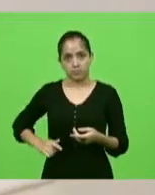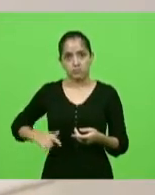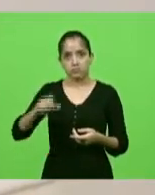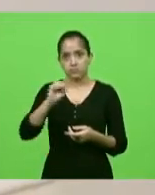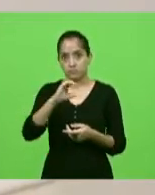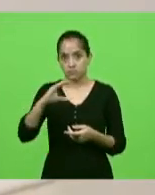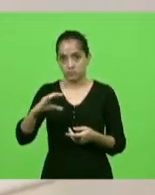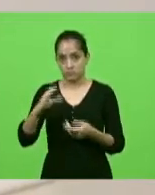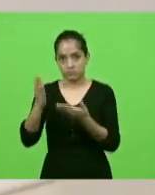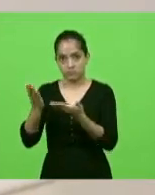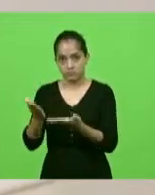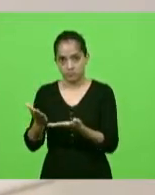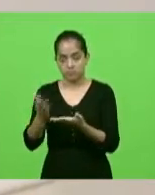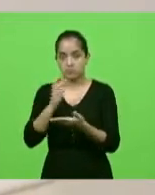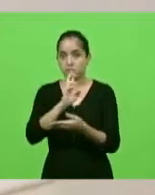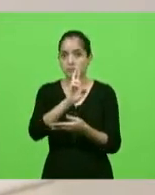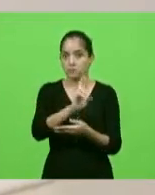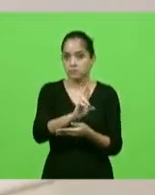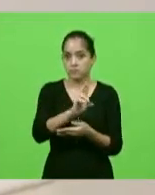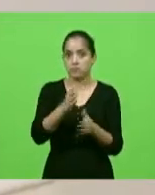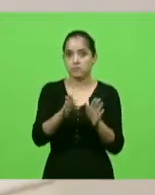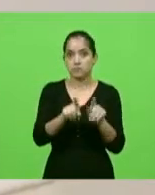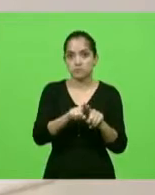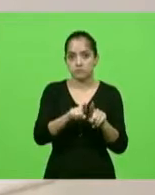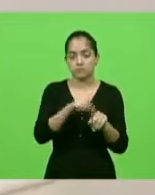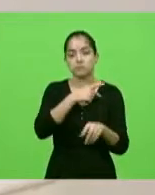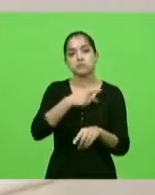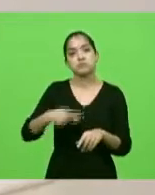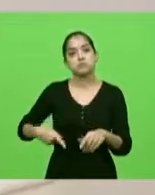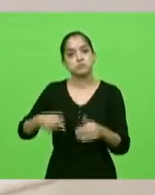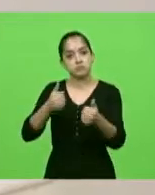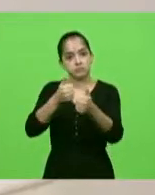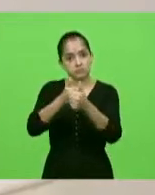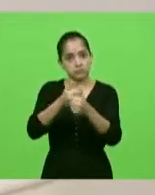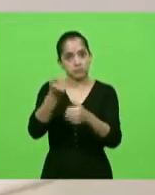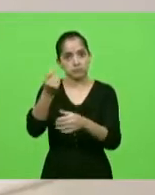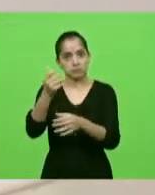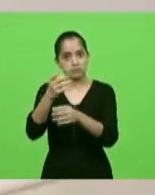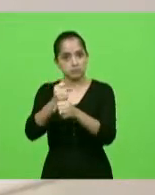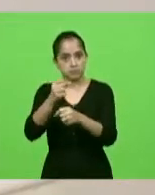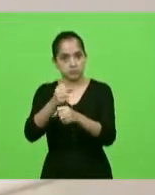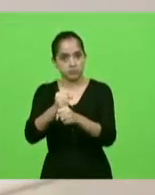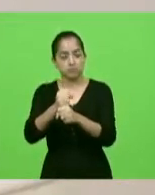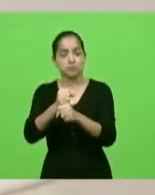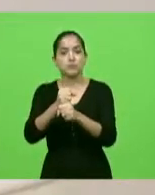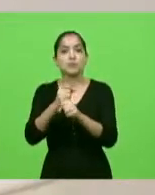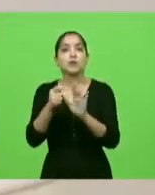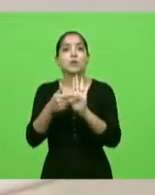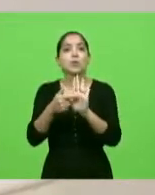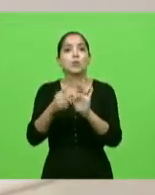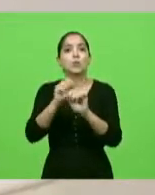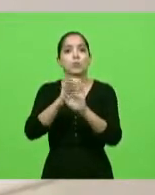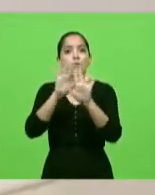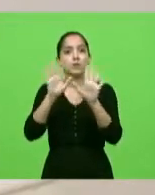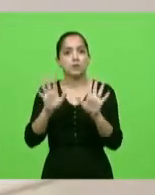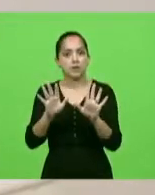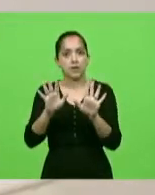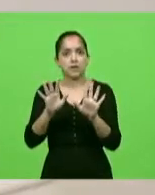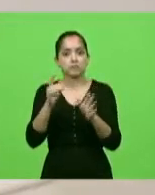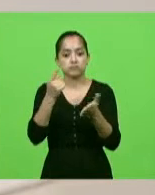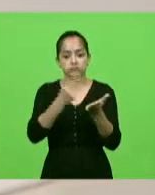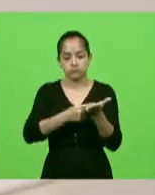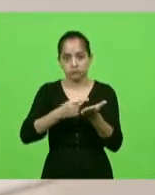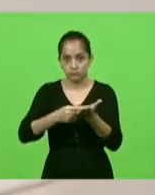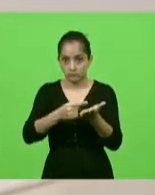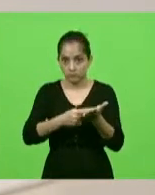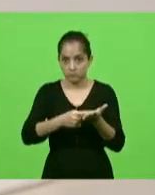da resposta da lavra do presidente do Tribunal de Contas, restou claro que existiam acordos do